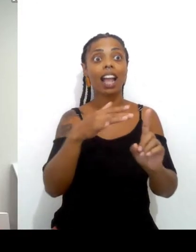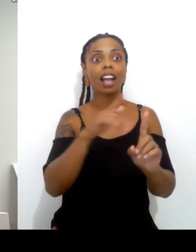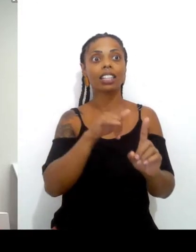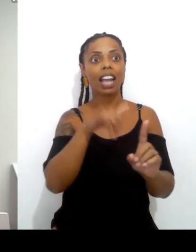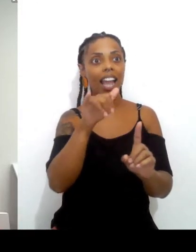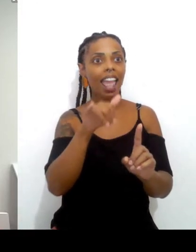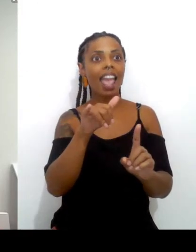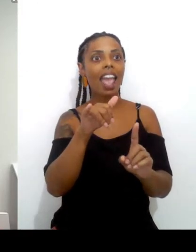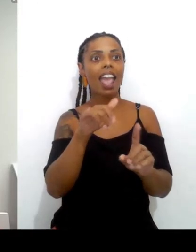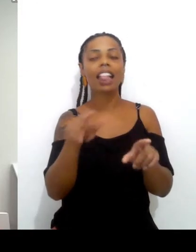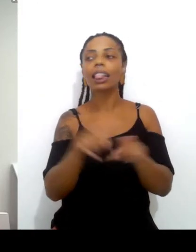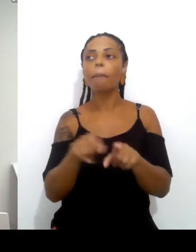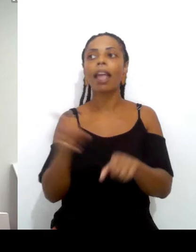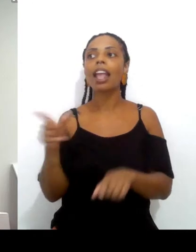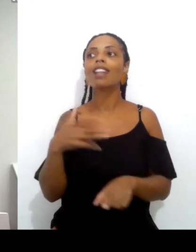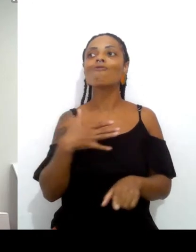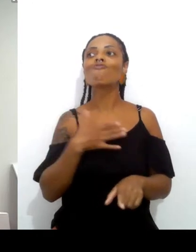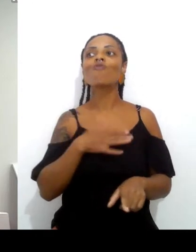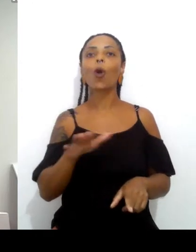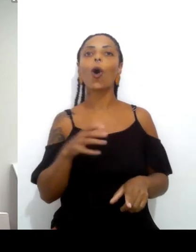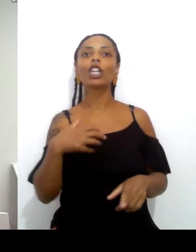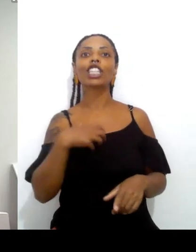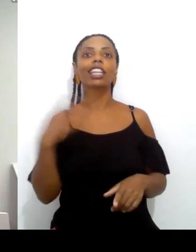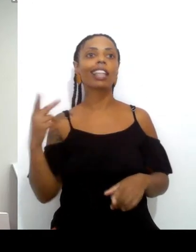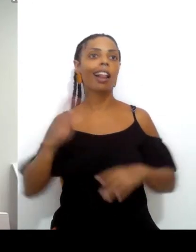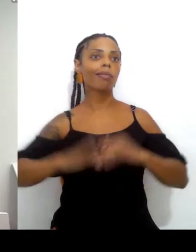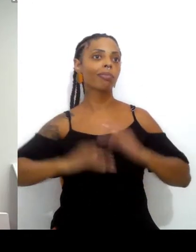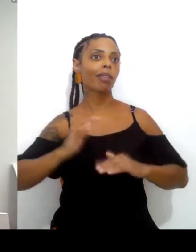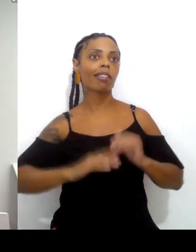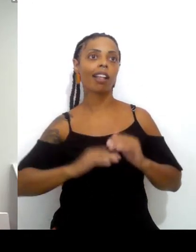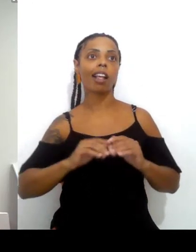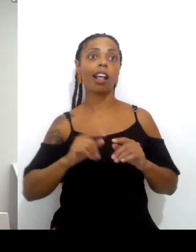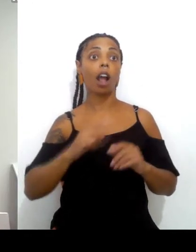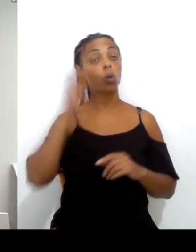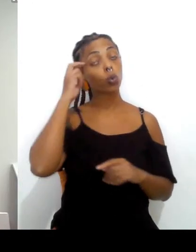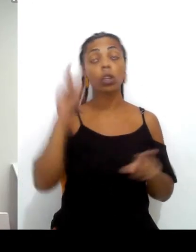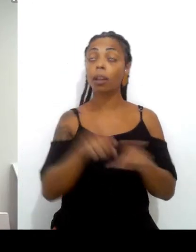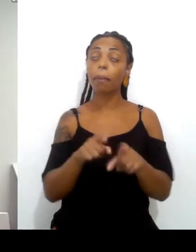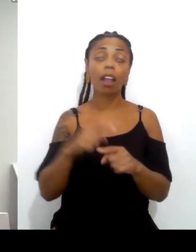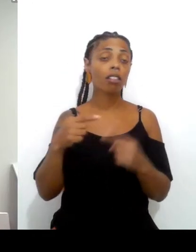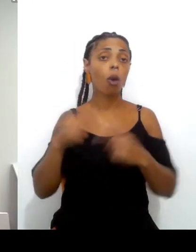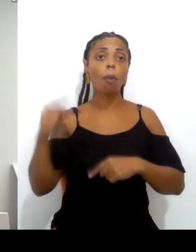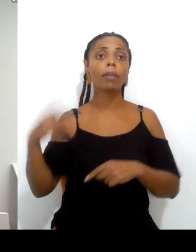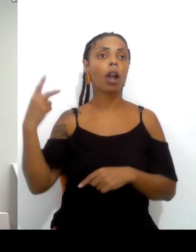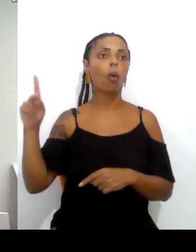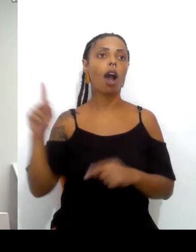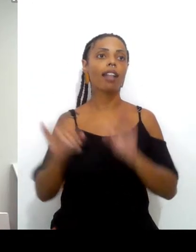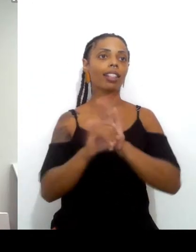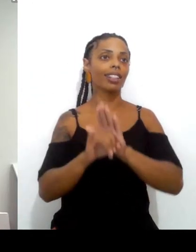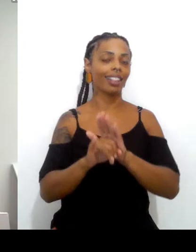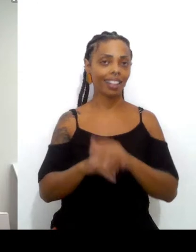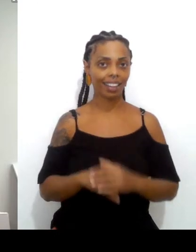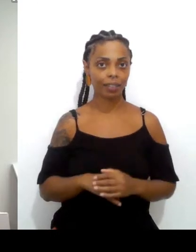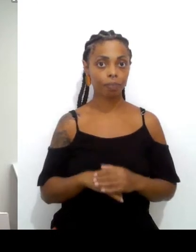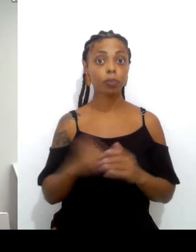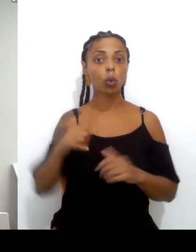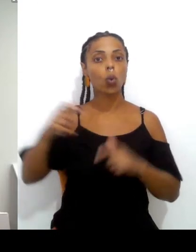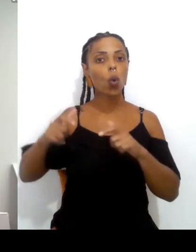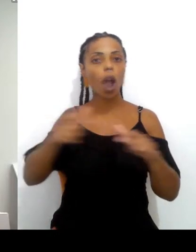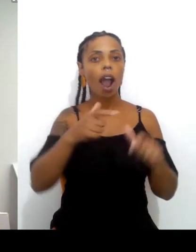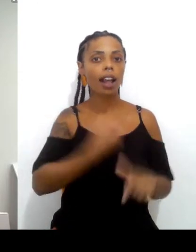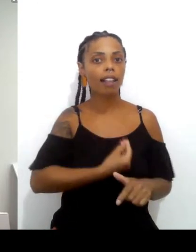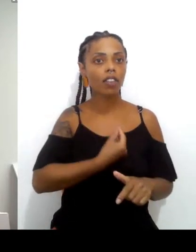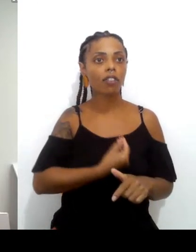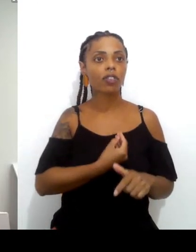da sua cultura e da sua formação identitária tampouco os espaços onde ele vivia as obras que